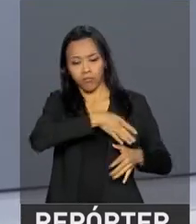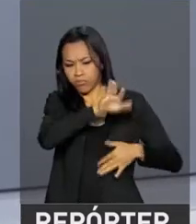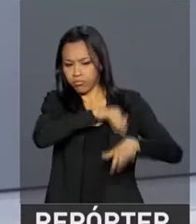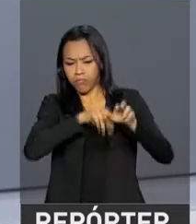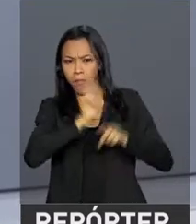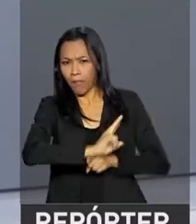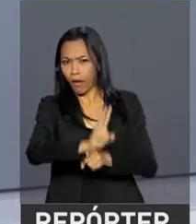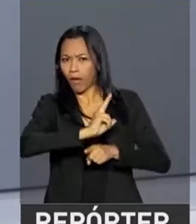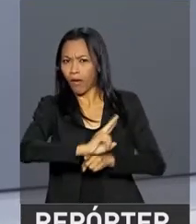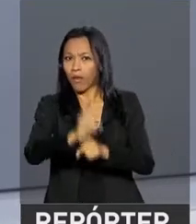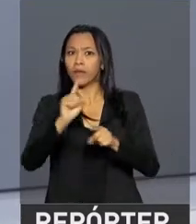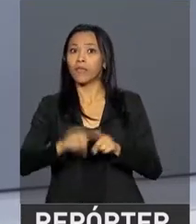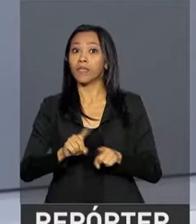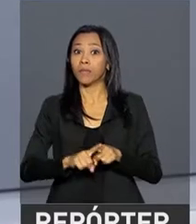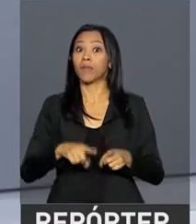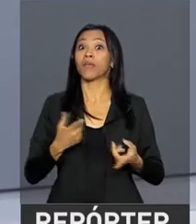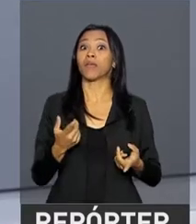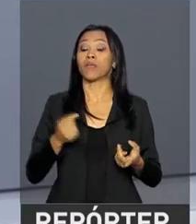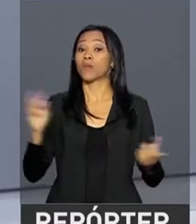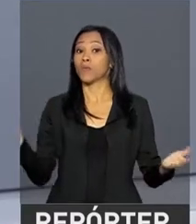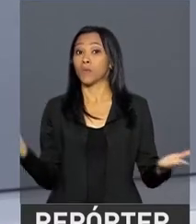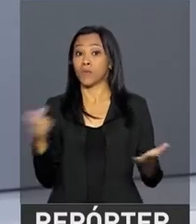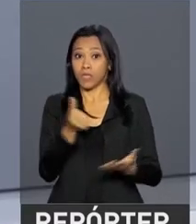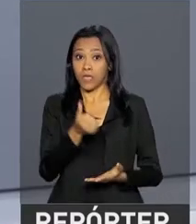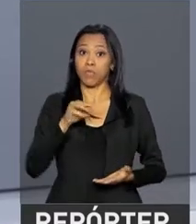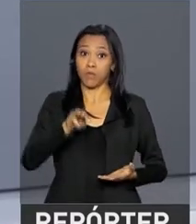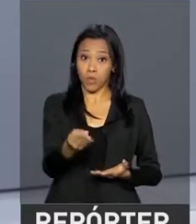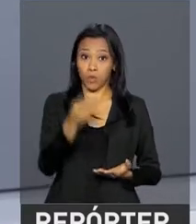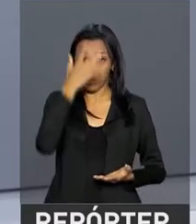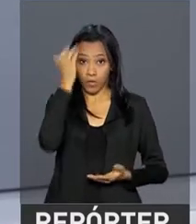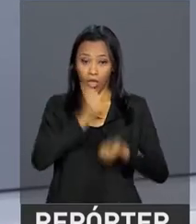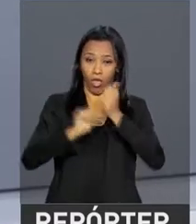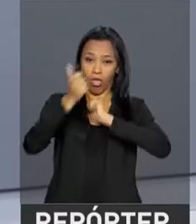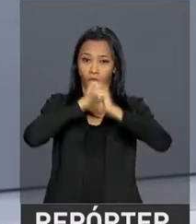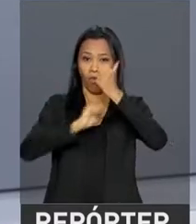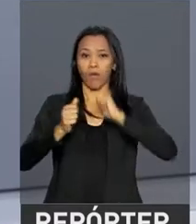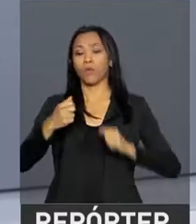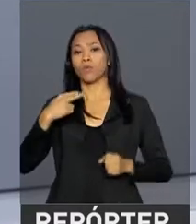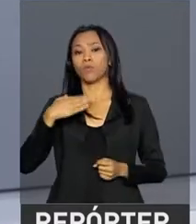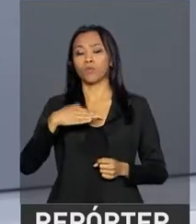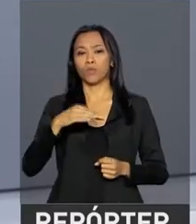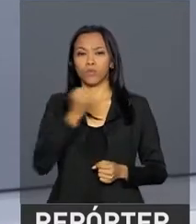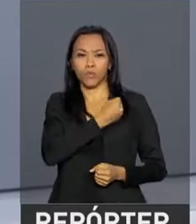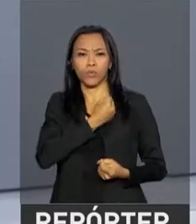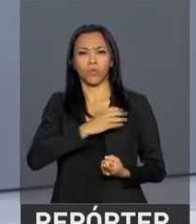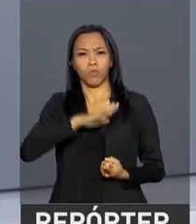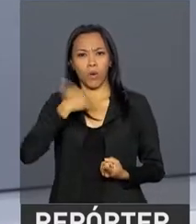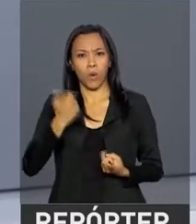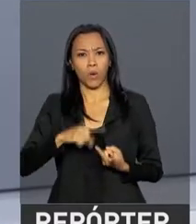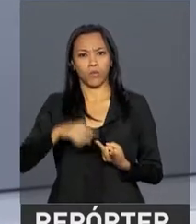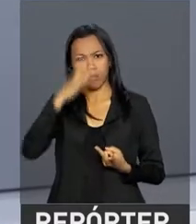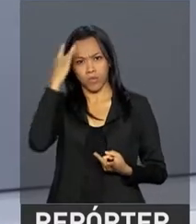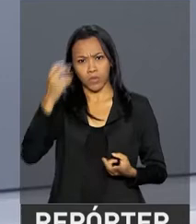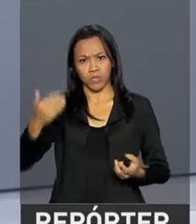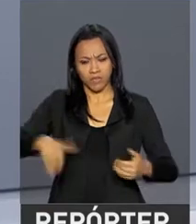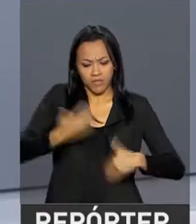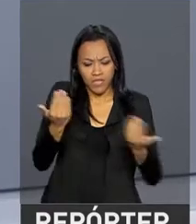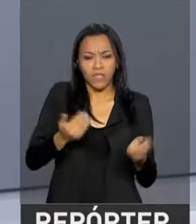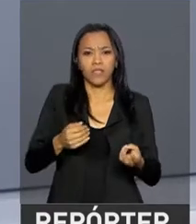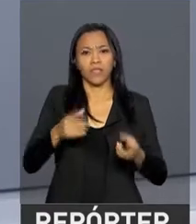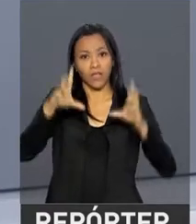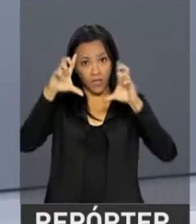embriagados o número de acidentes pessoas feridas e mortos diminuiu no ano passado em relação a